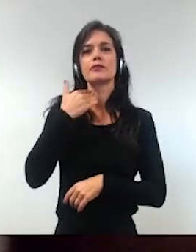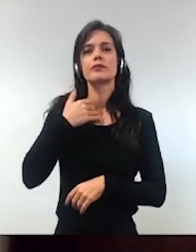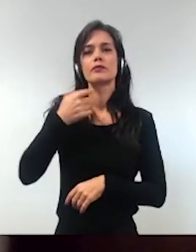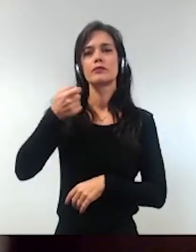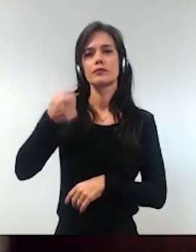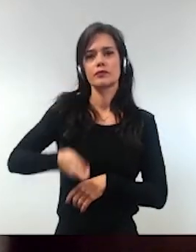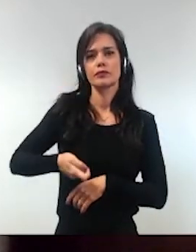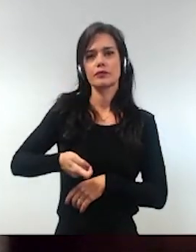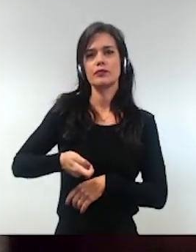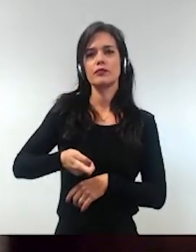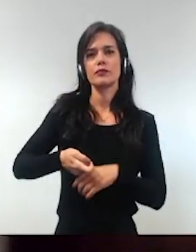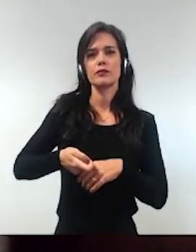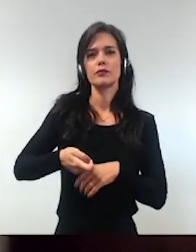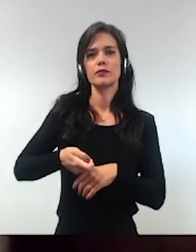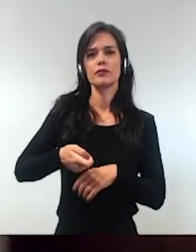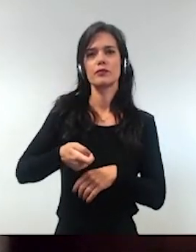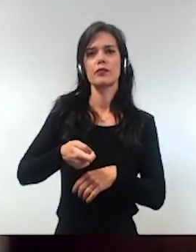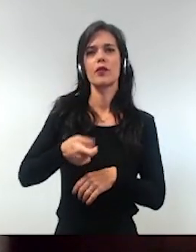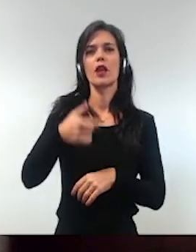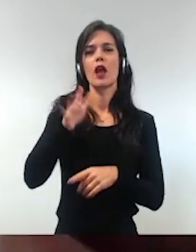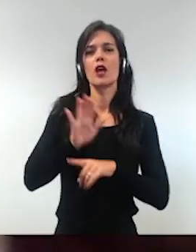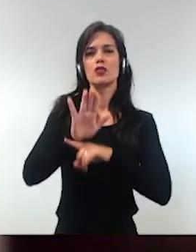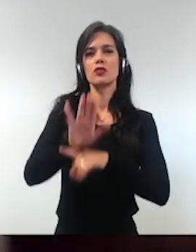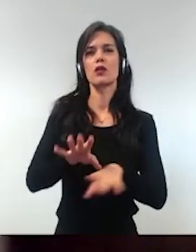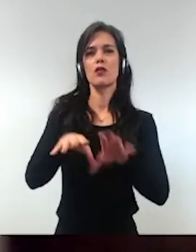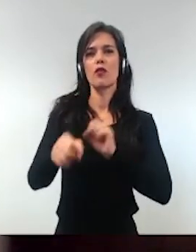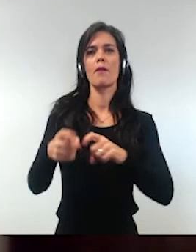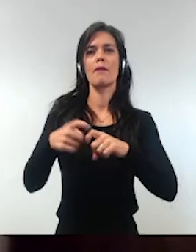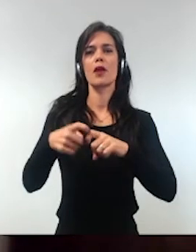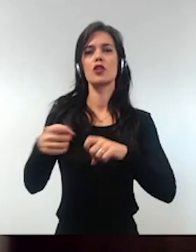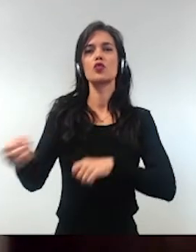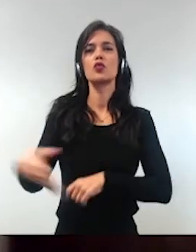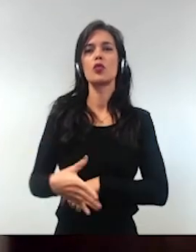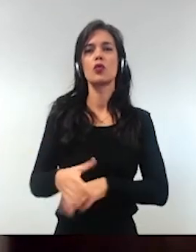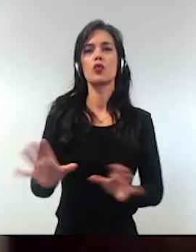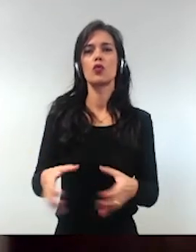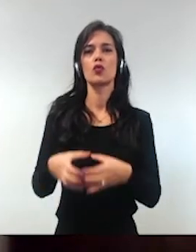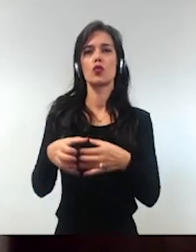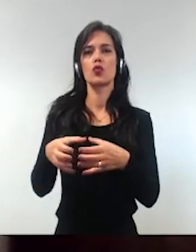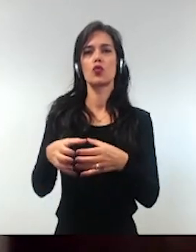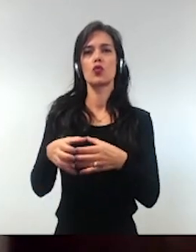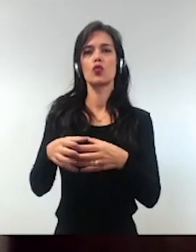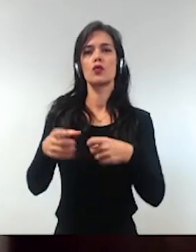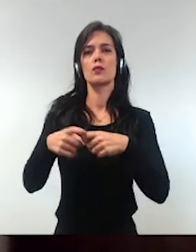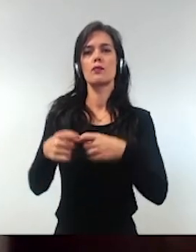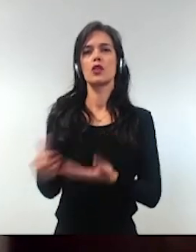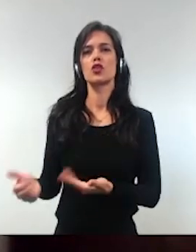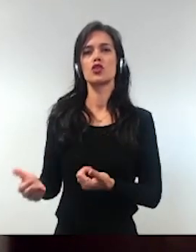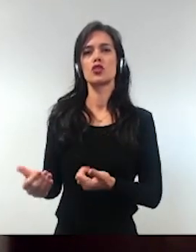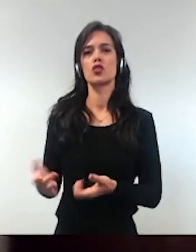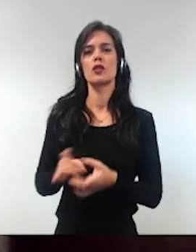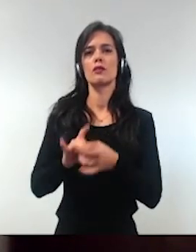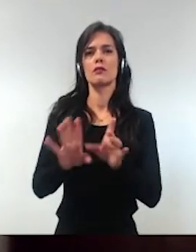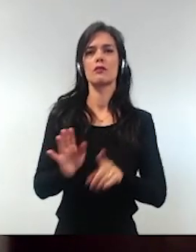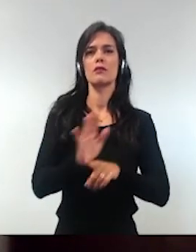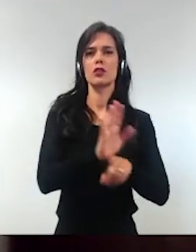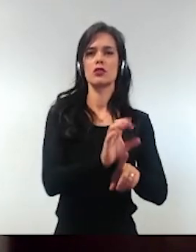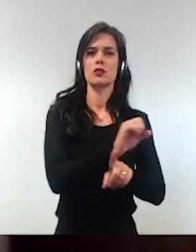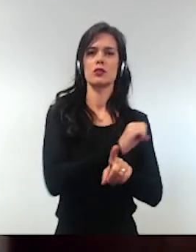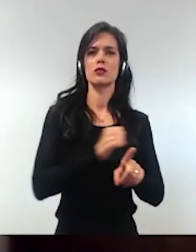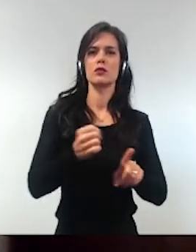início da declaração de pandemia, para que esses médicos jovens estivessem à disposição da